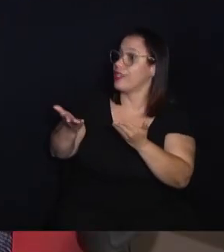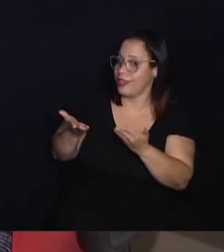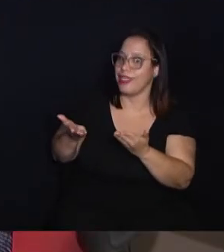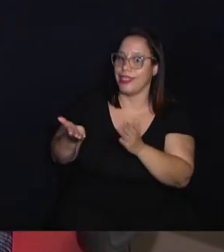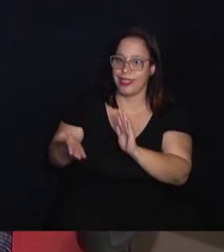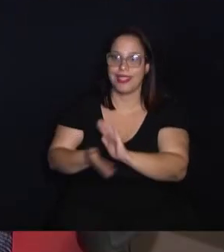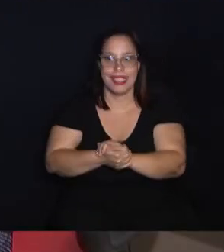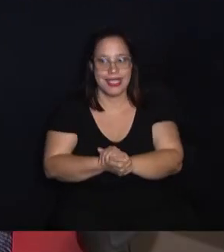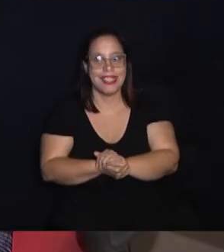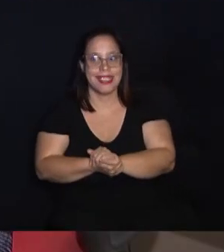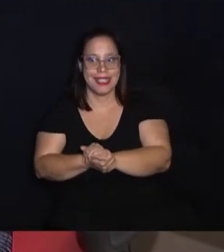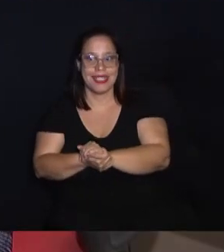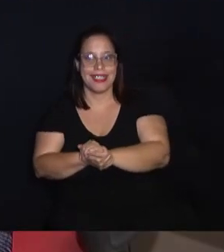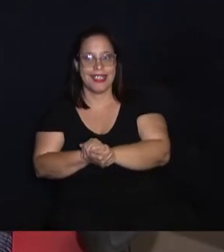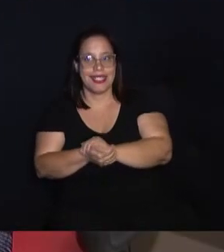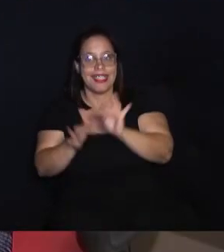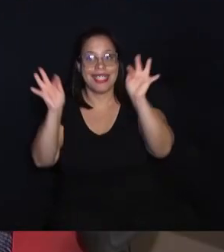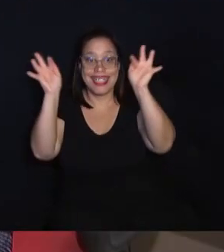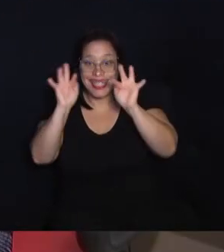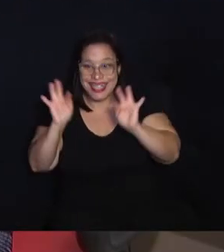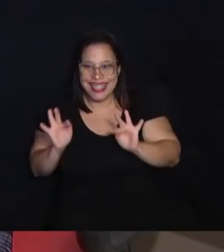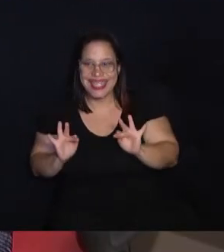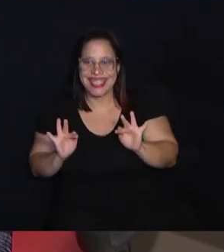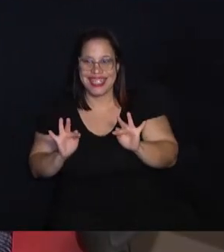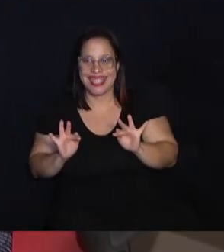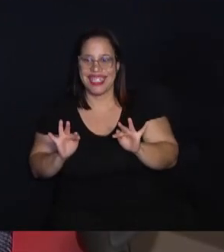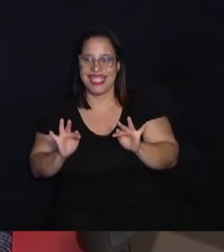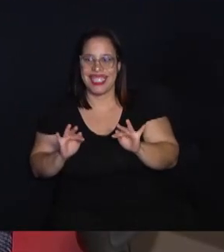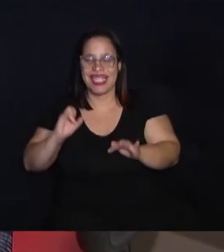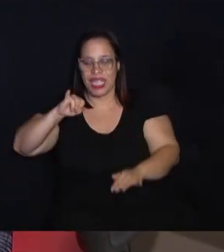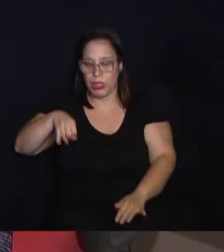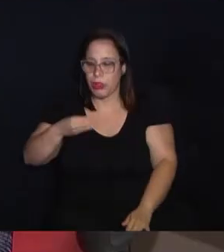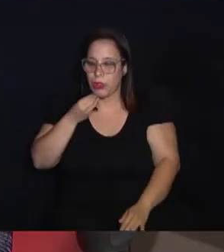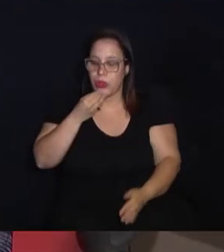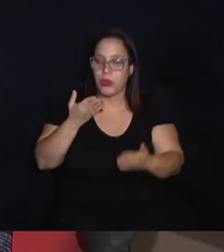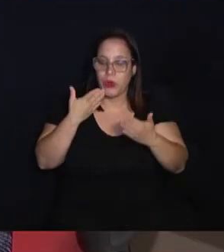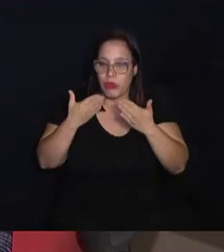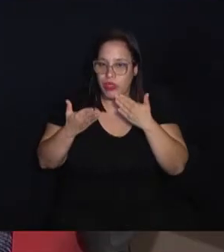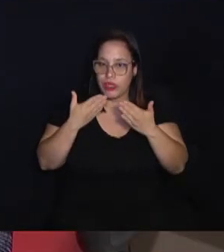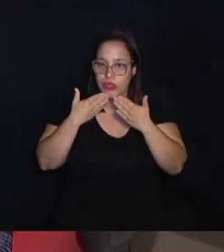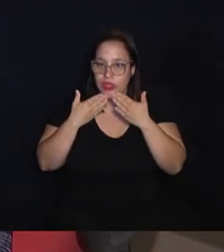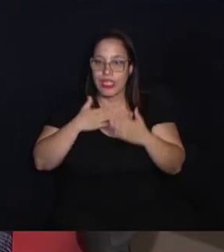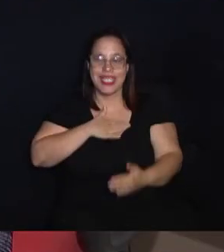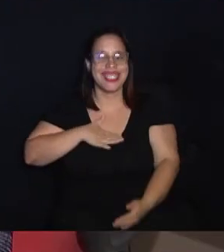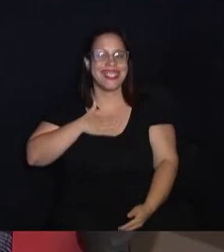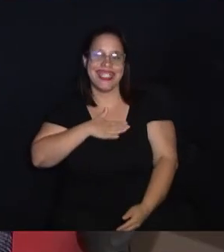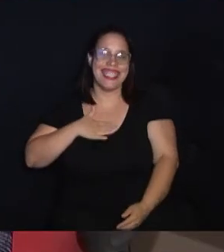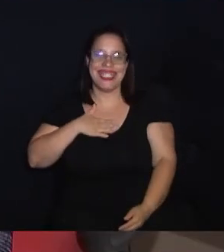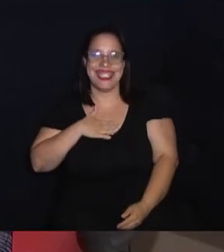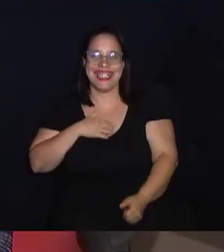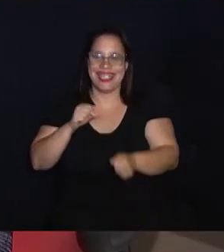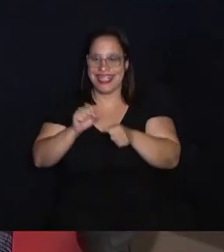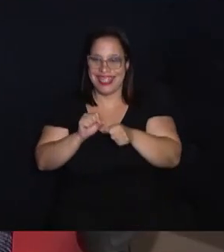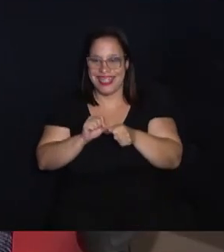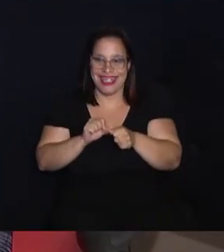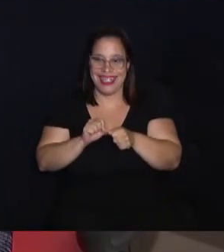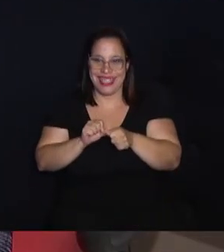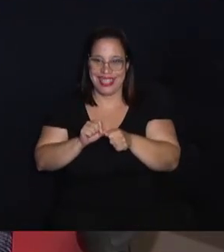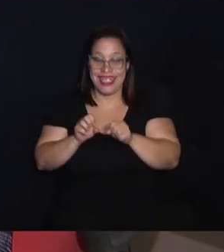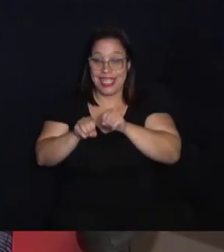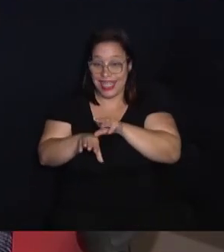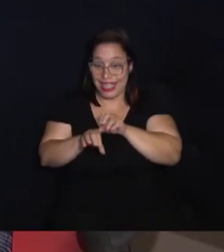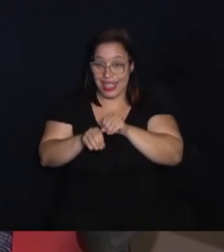E, portanto, enfim, fico muito feliz dessa oportunidade de conversar de uma coisa que eu gosto tanto de fazer, que é